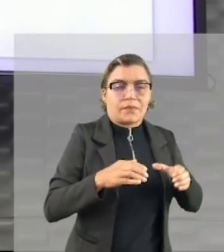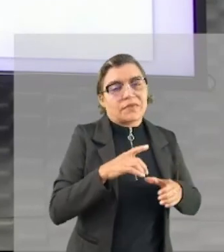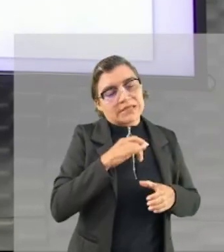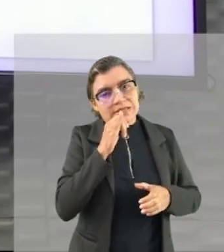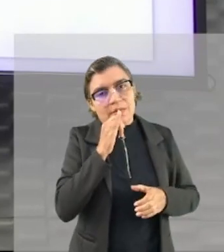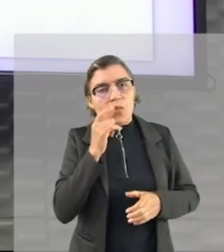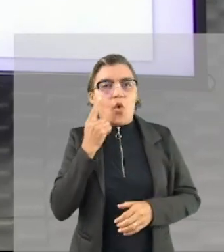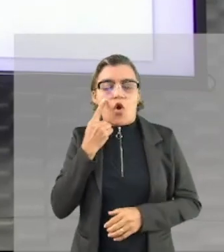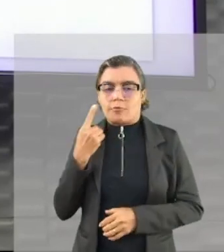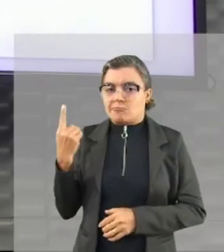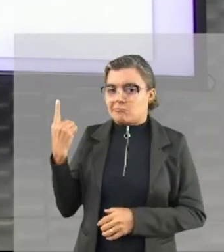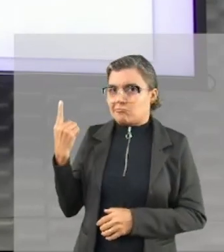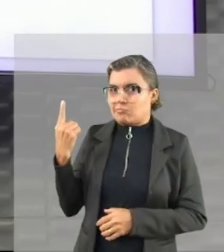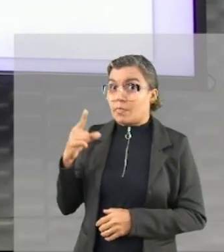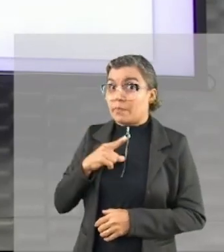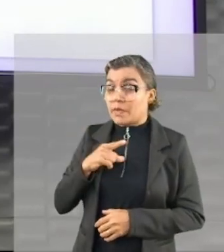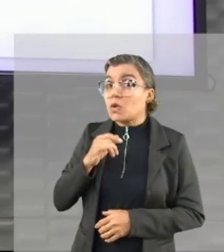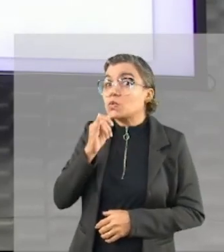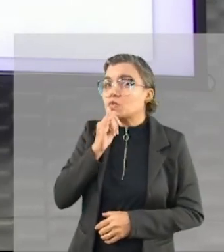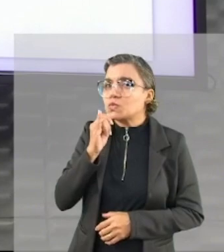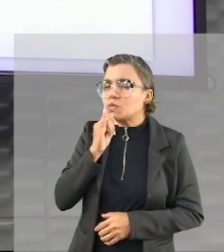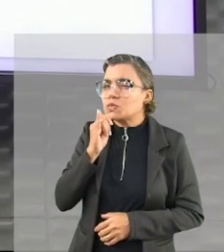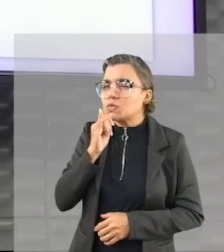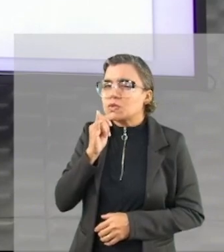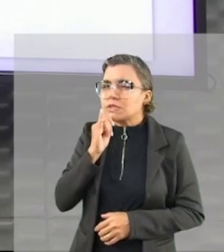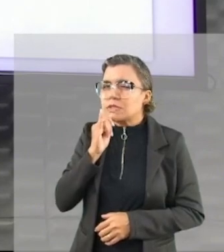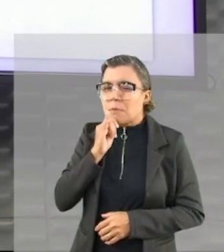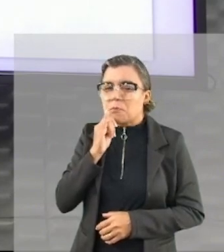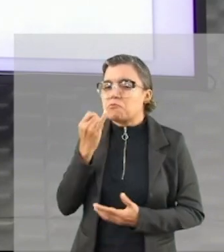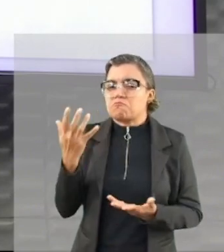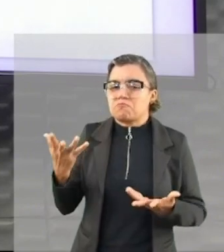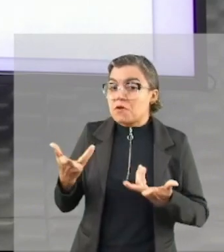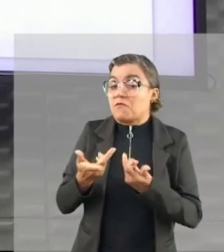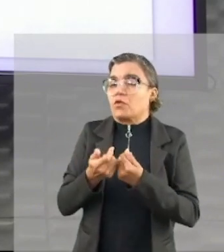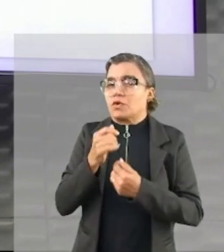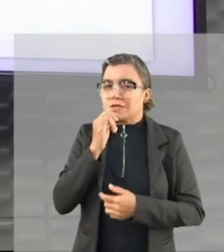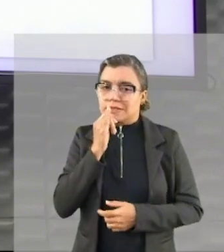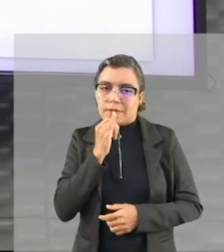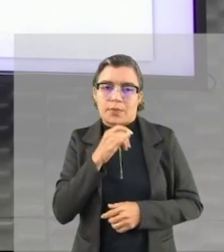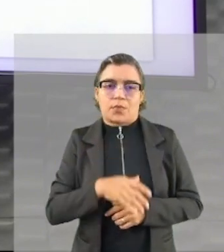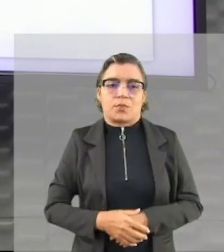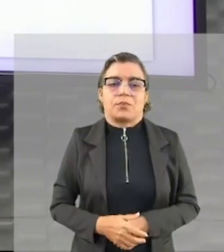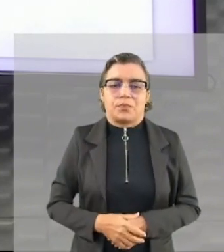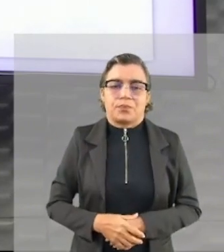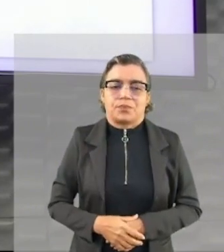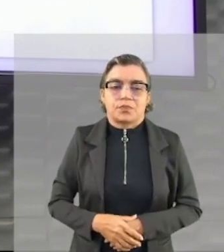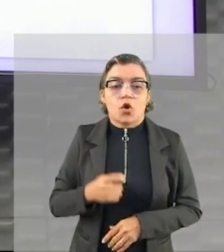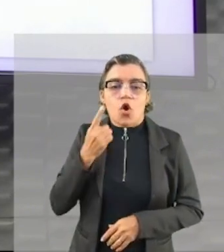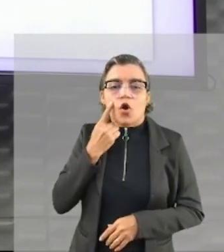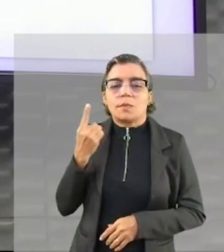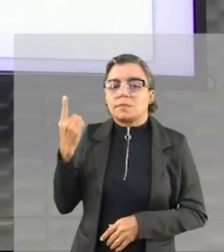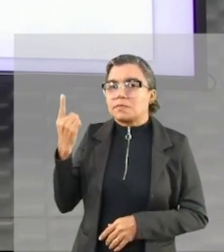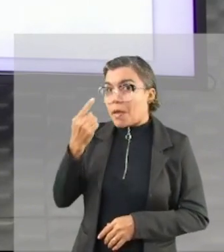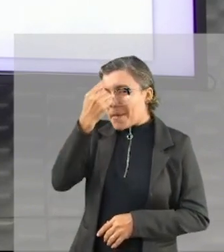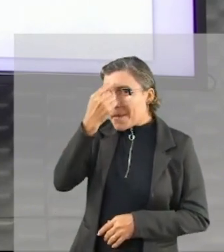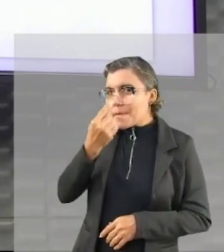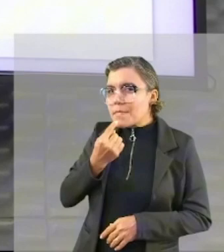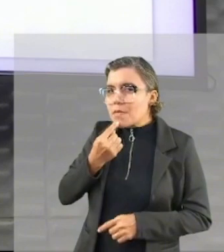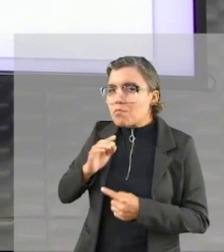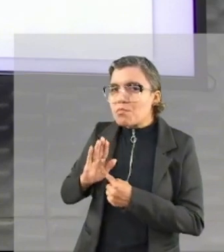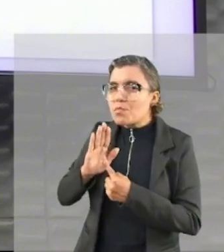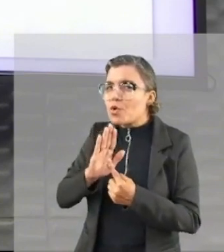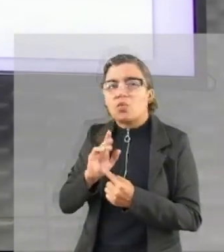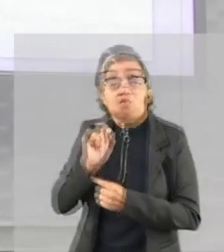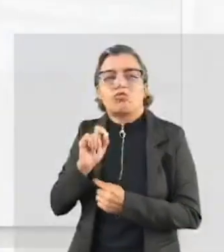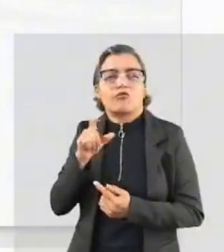essa imagem aí, que é um exemplo clássico. É assim, meus amigos. Aqui nessa imagem,